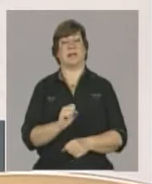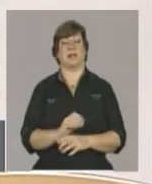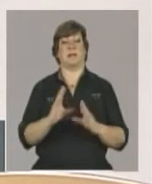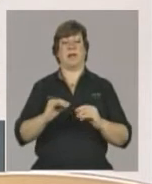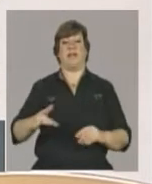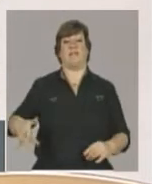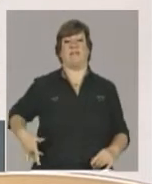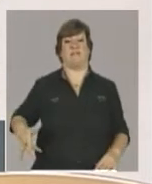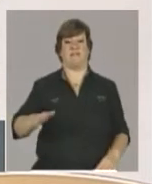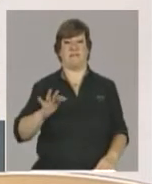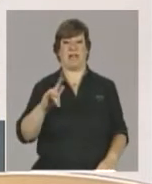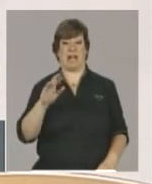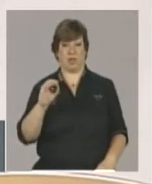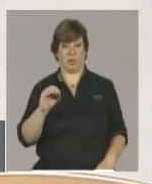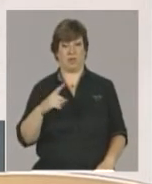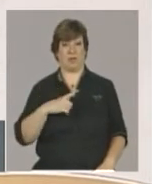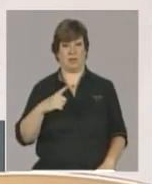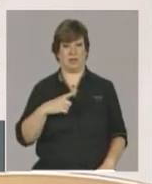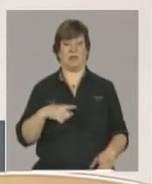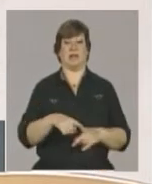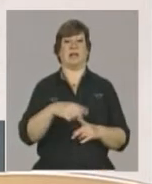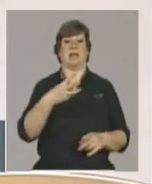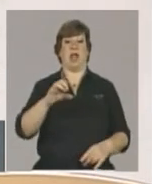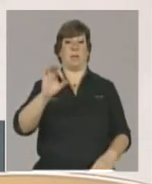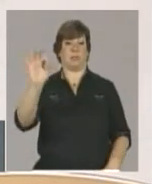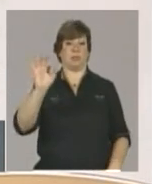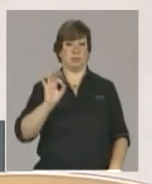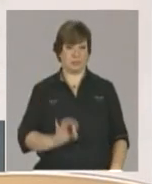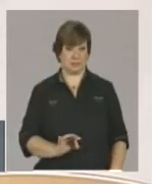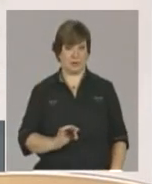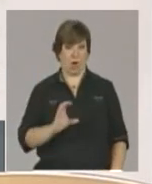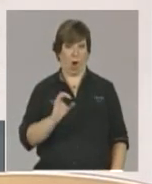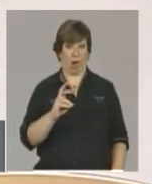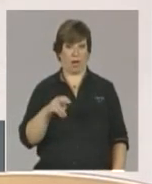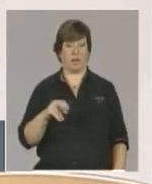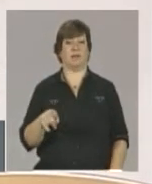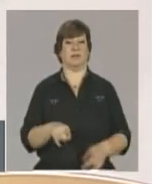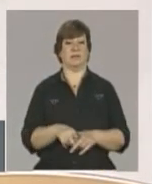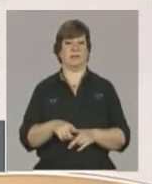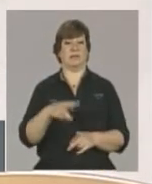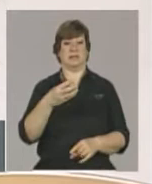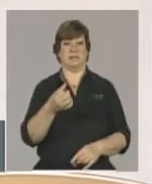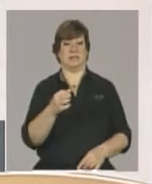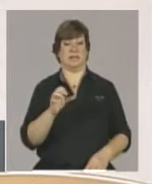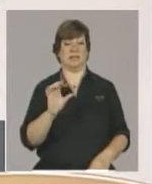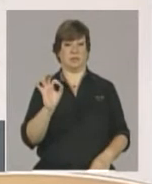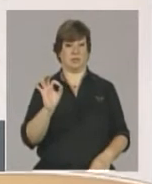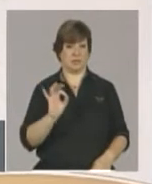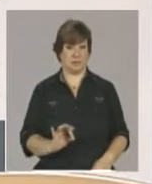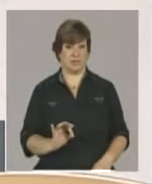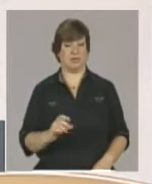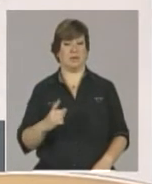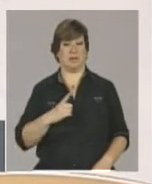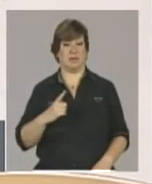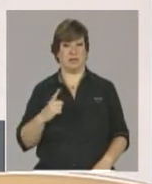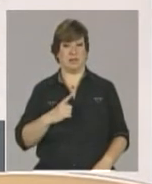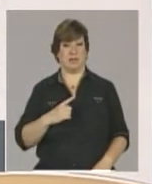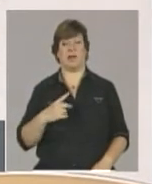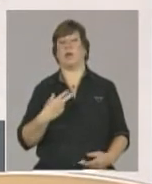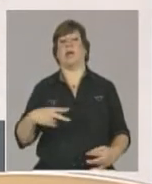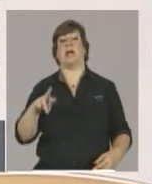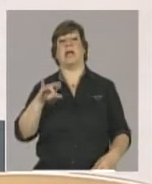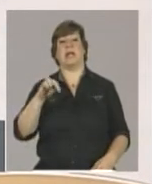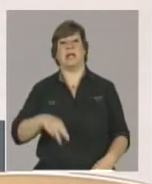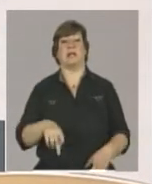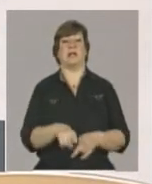fígado, 39% de córnea, pâncreas 36%, rim 14%, coração 13%, e o